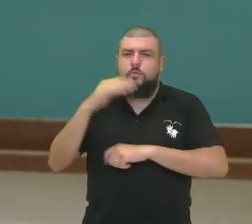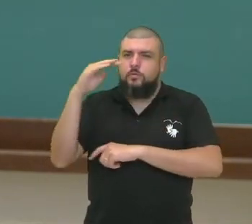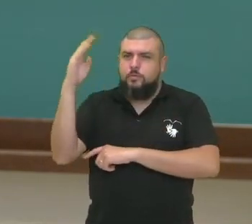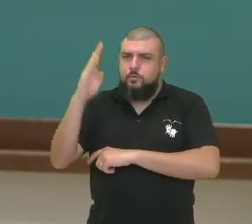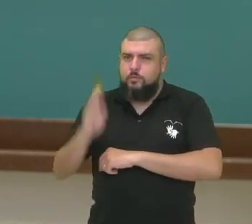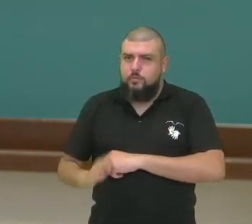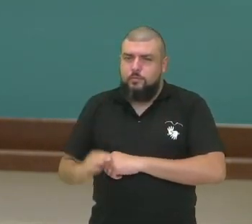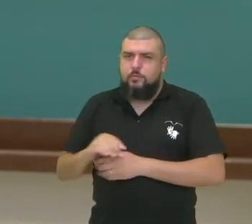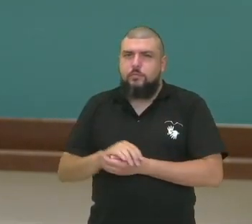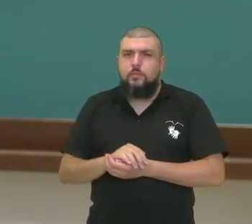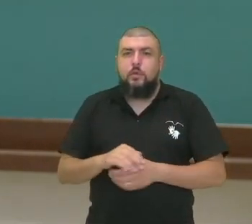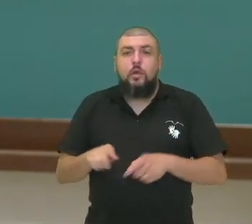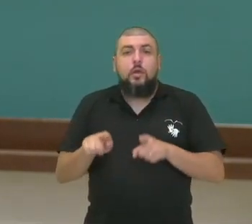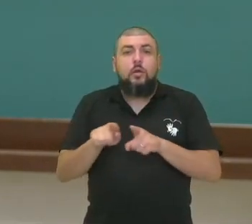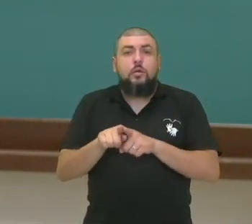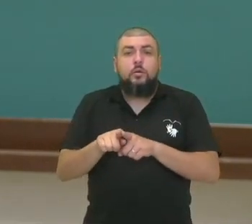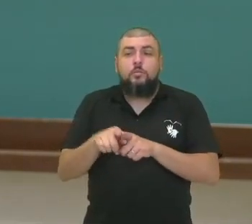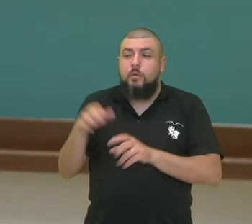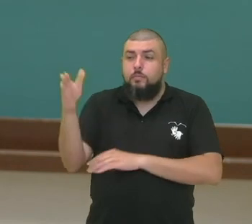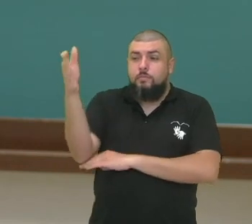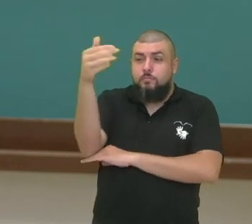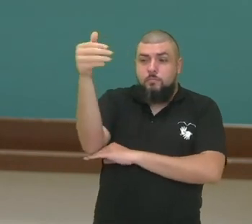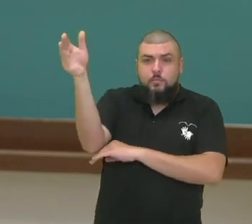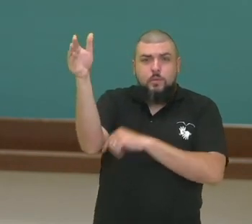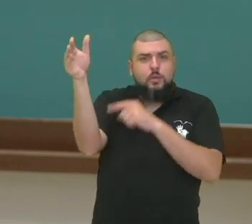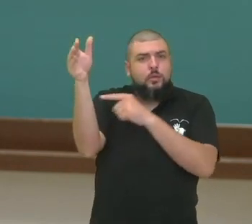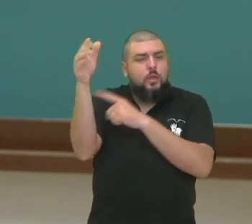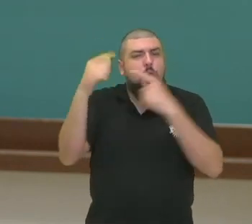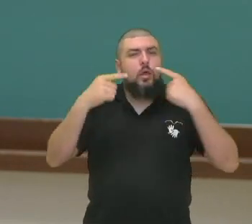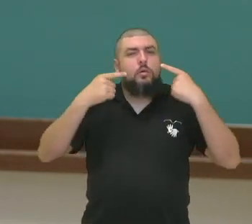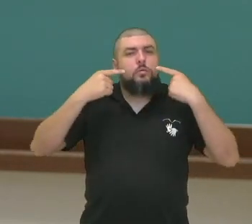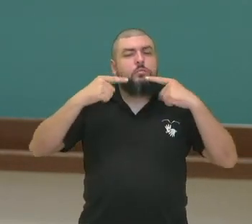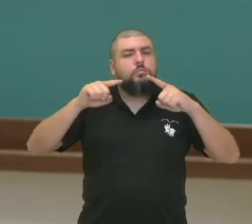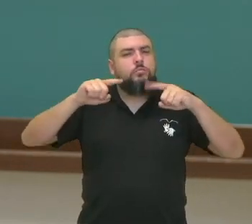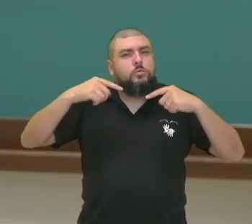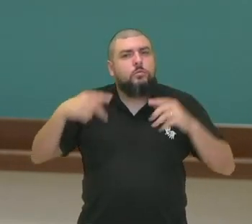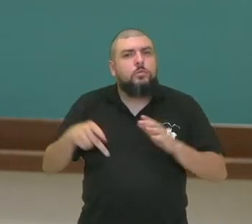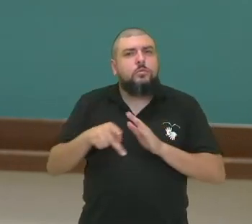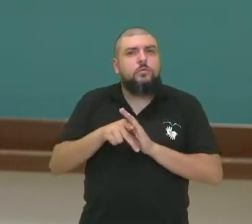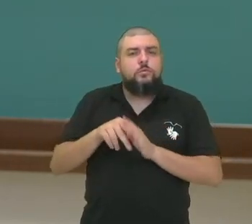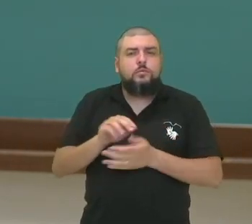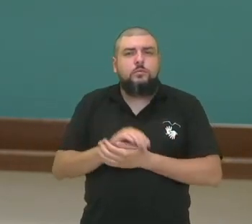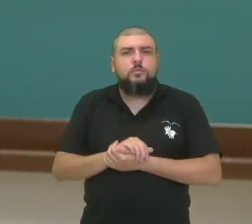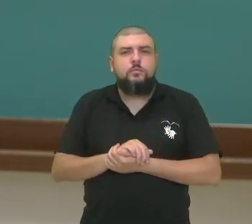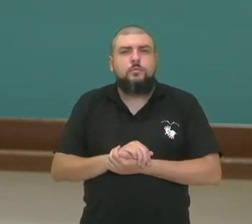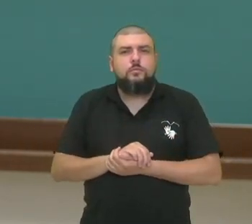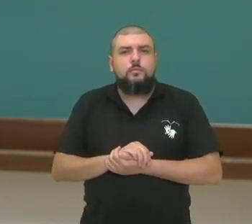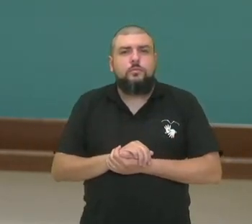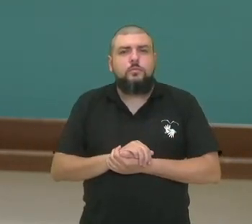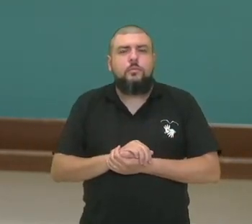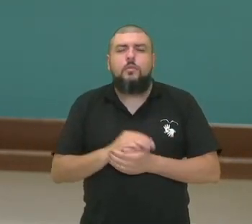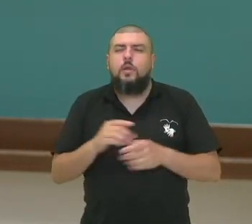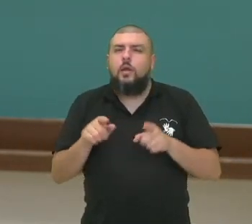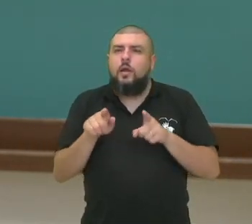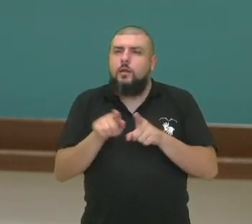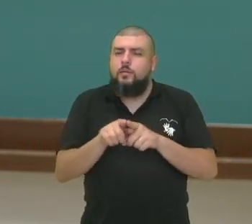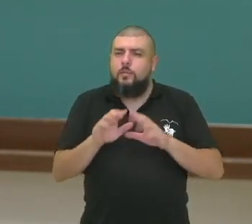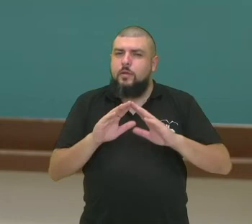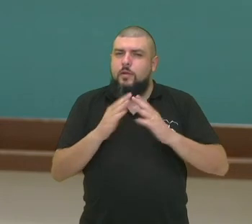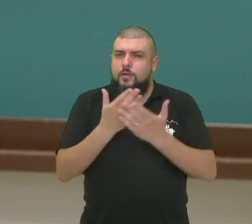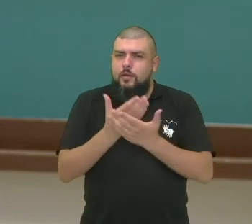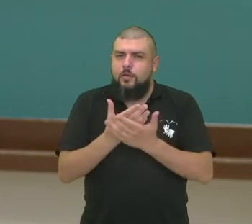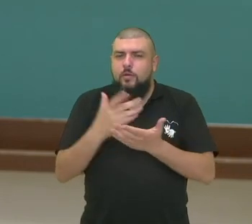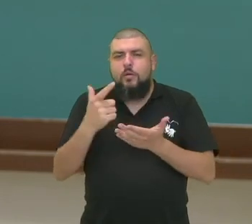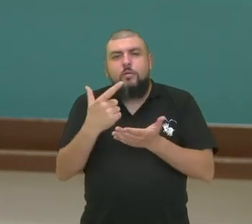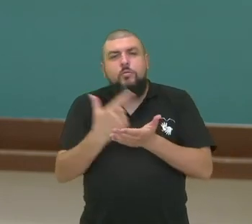hino à bandeira nacional. São hinos que a gente costuma ouvir desde pequenininho, até na contracapa do livro da escola tem o